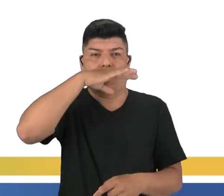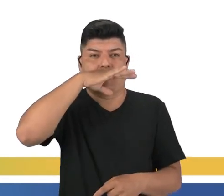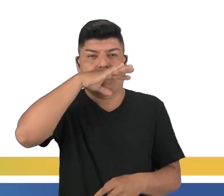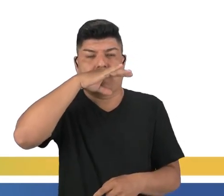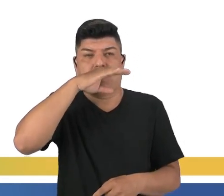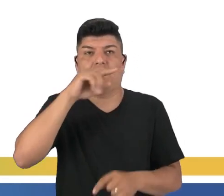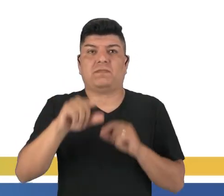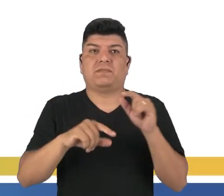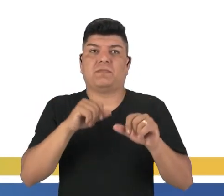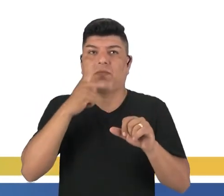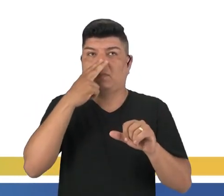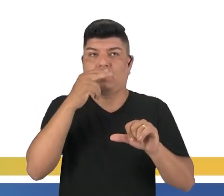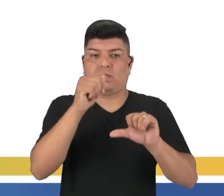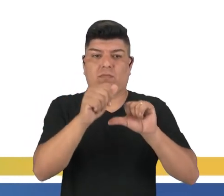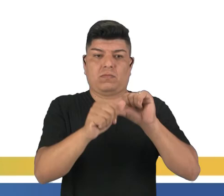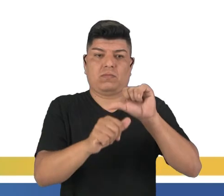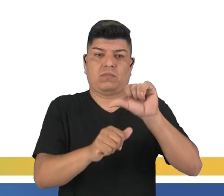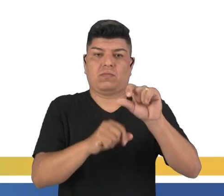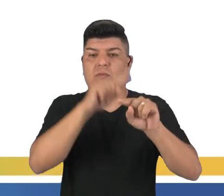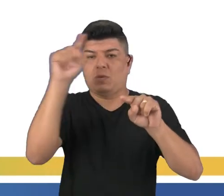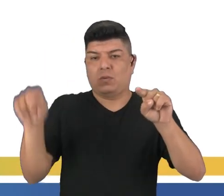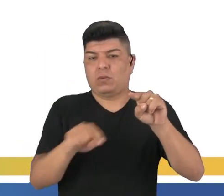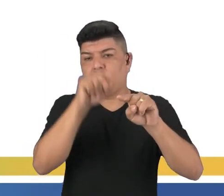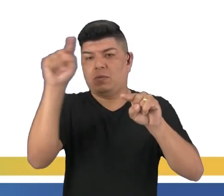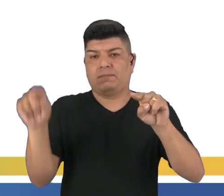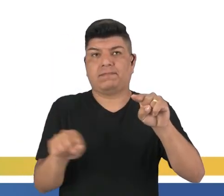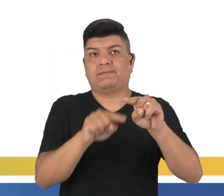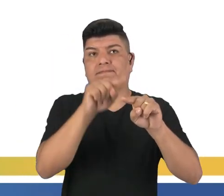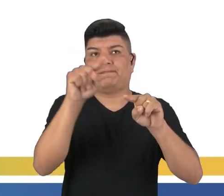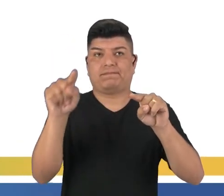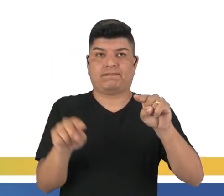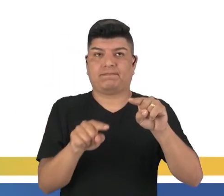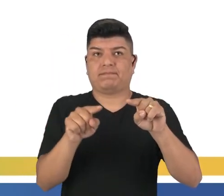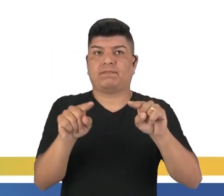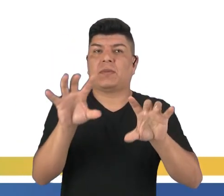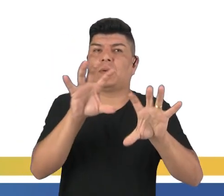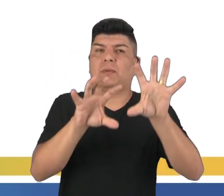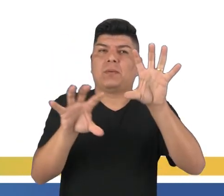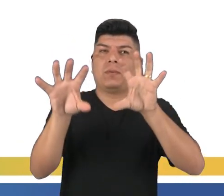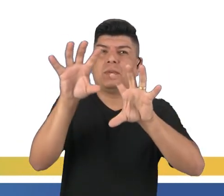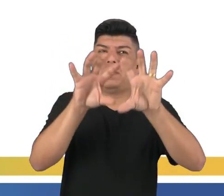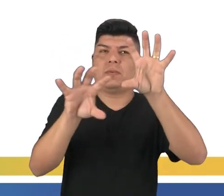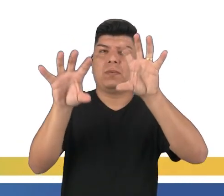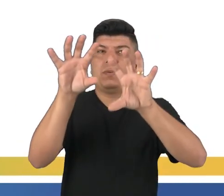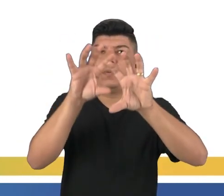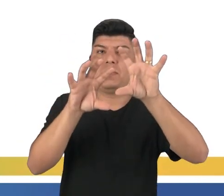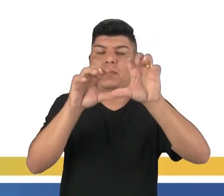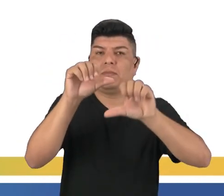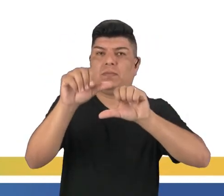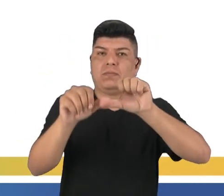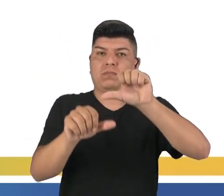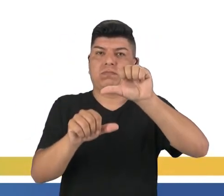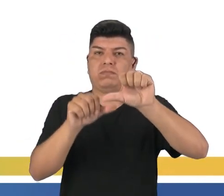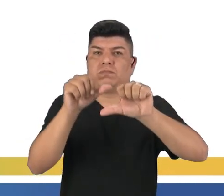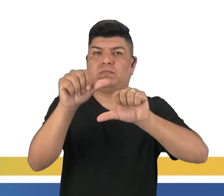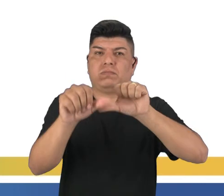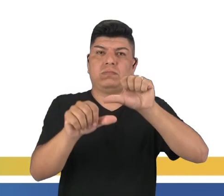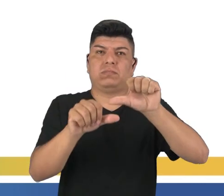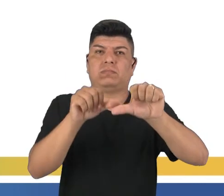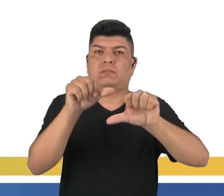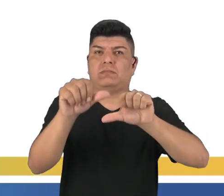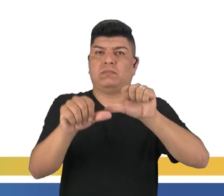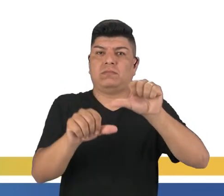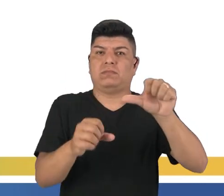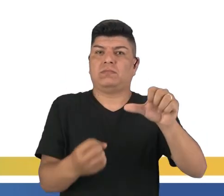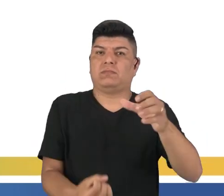gerar um gerador ali de energia através da energia cinética, ou seja, esse vapor de água vai rodar a turbina que vai